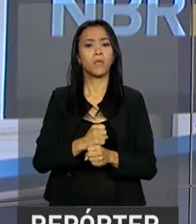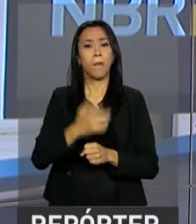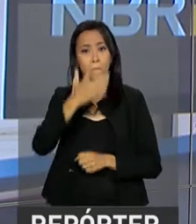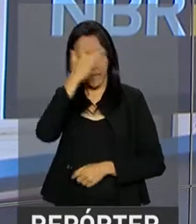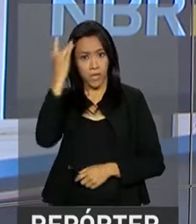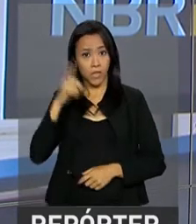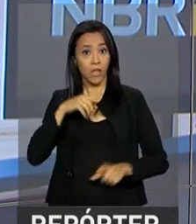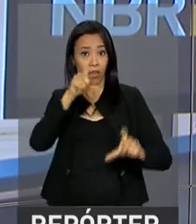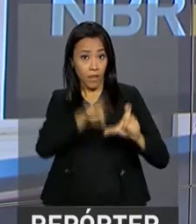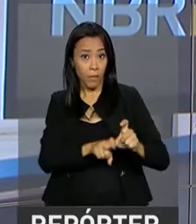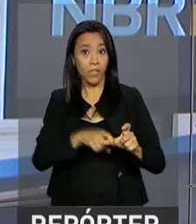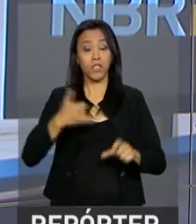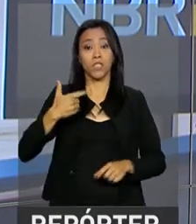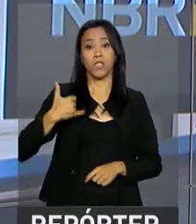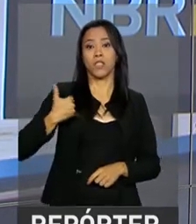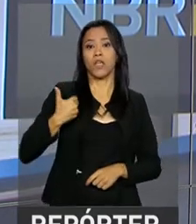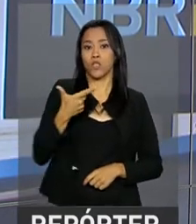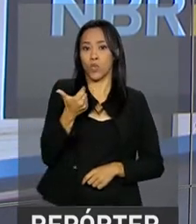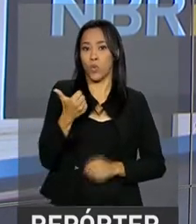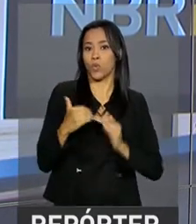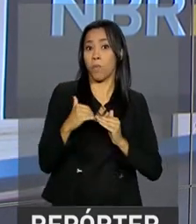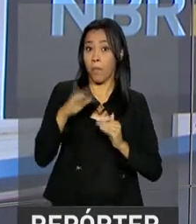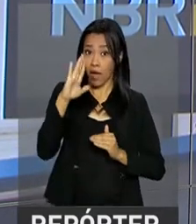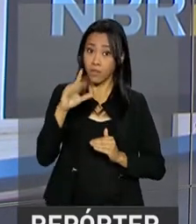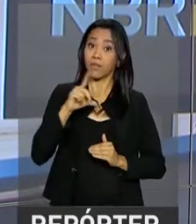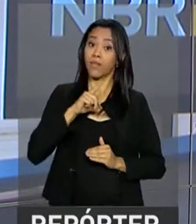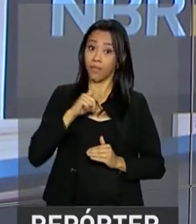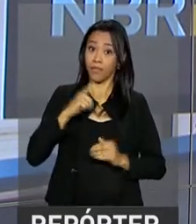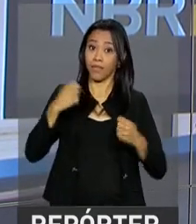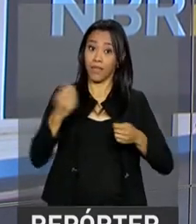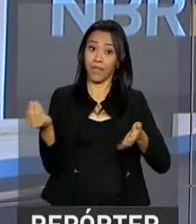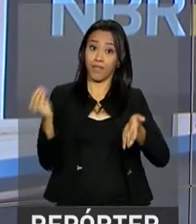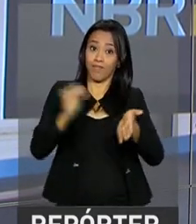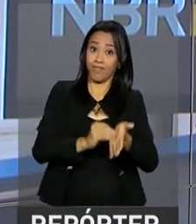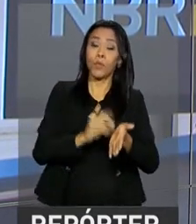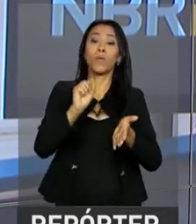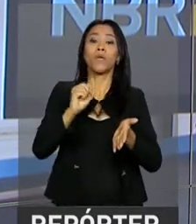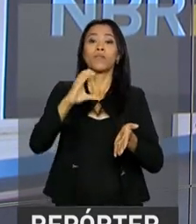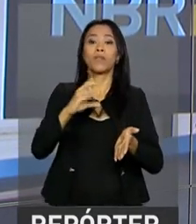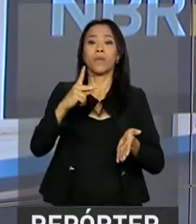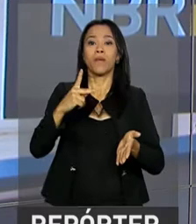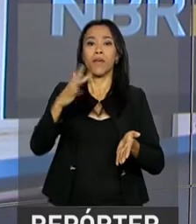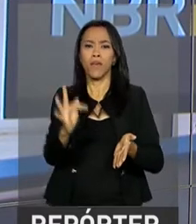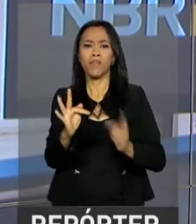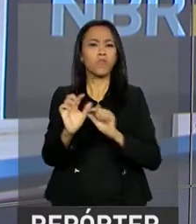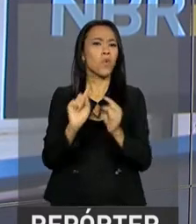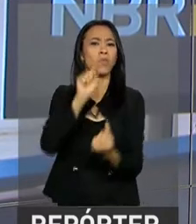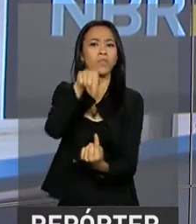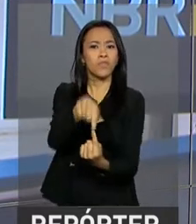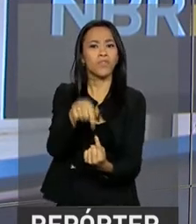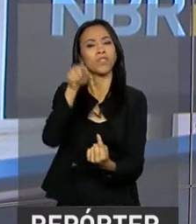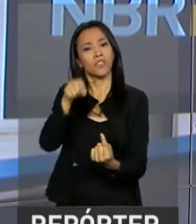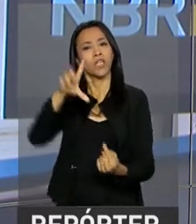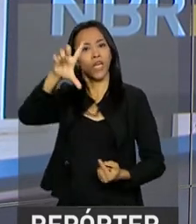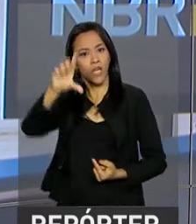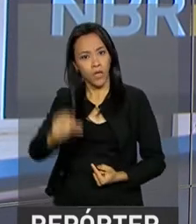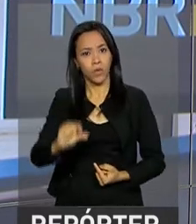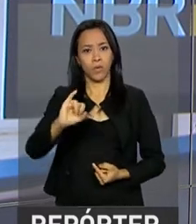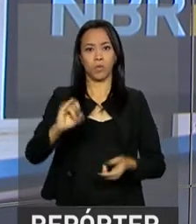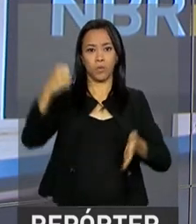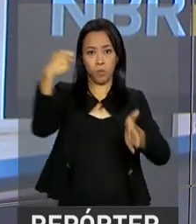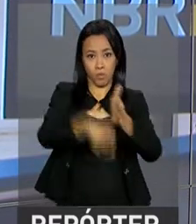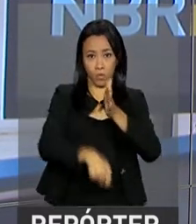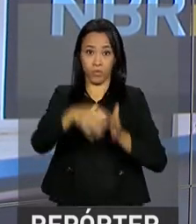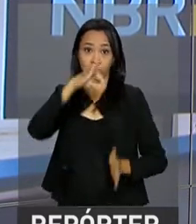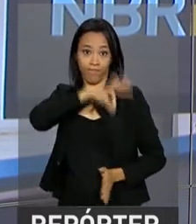anos ou mais terão de ter o cadastro de pessoa física, o CPF, para abatimento no imposto de